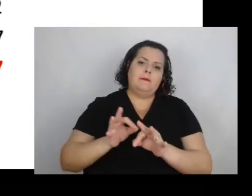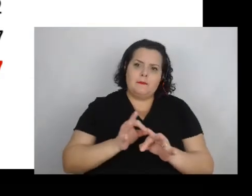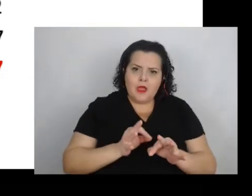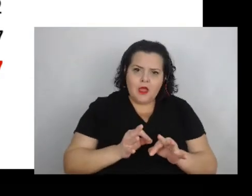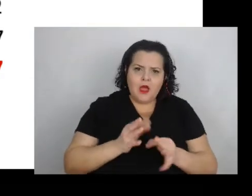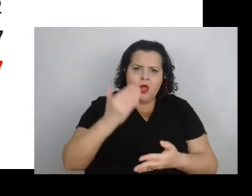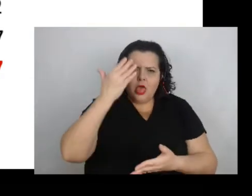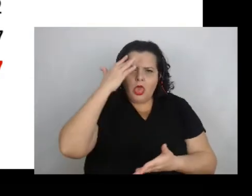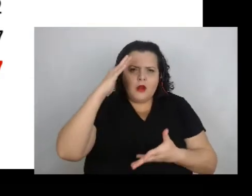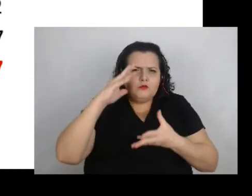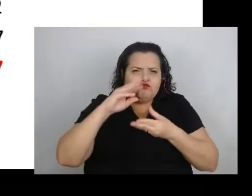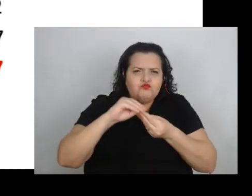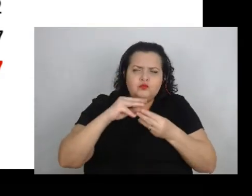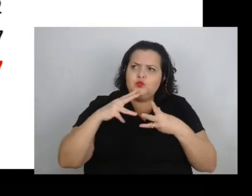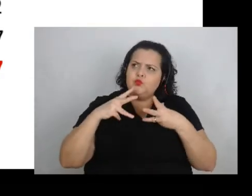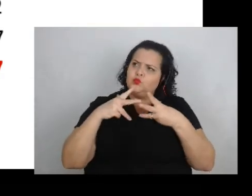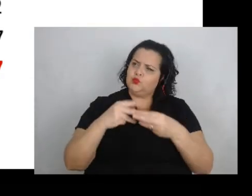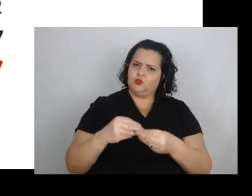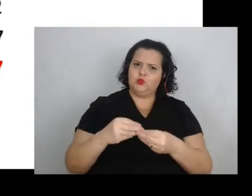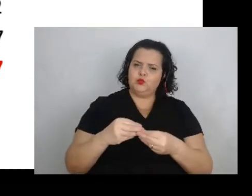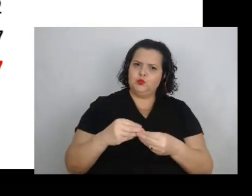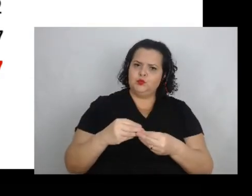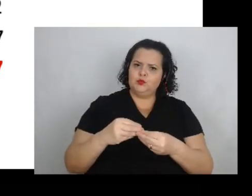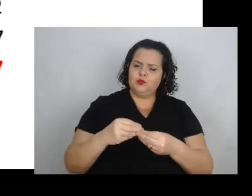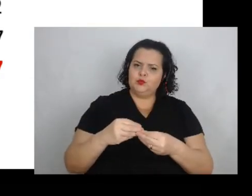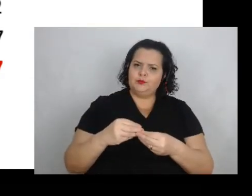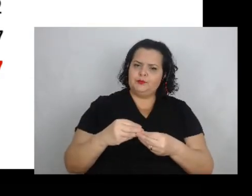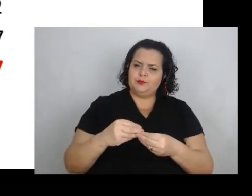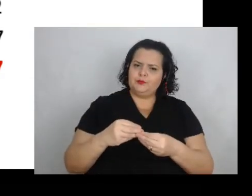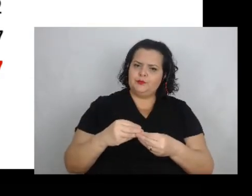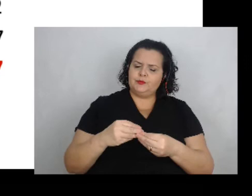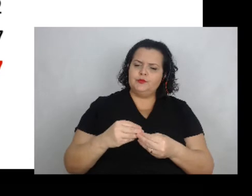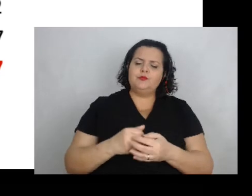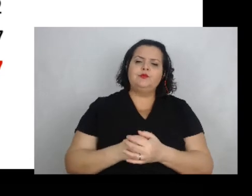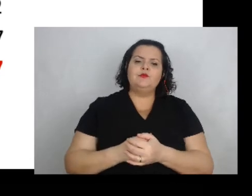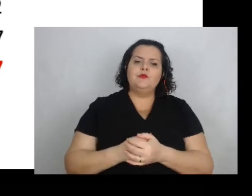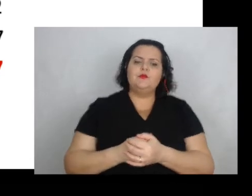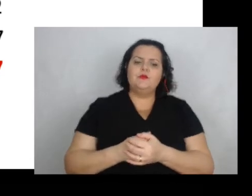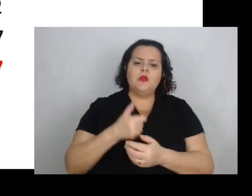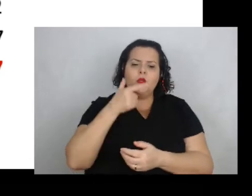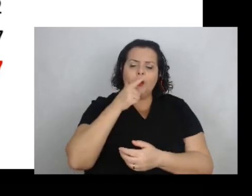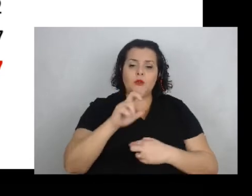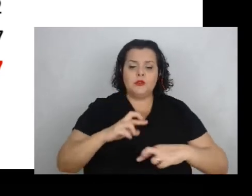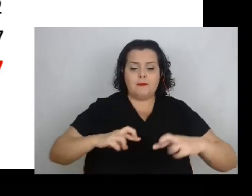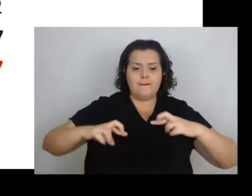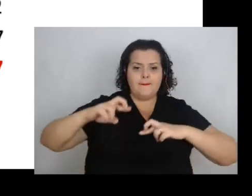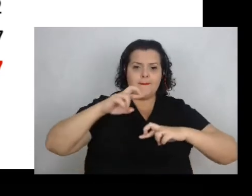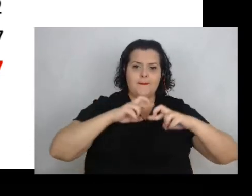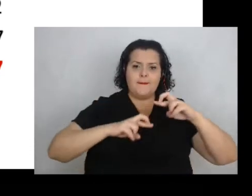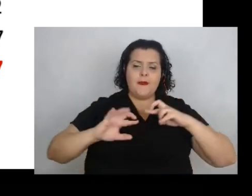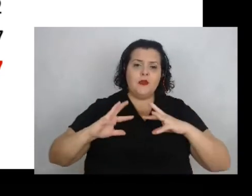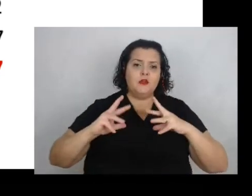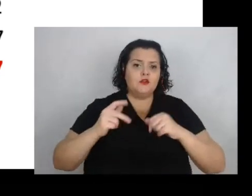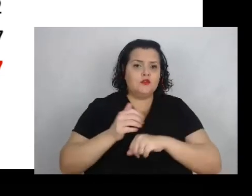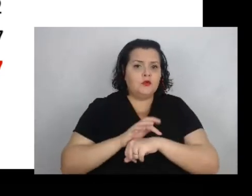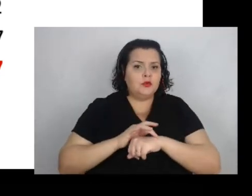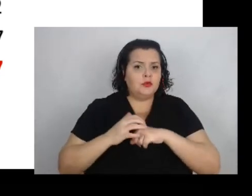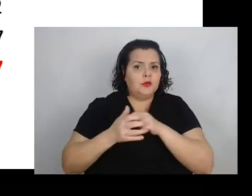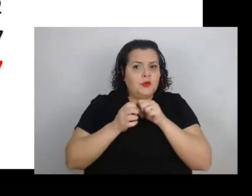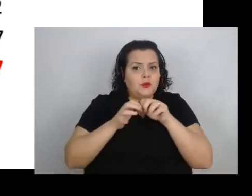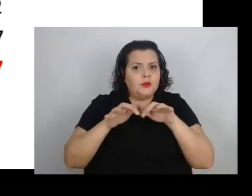acontecendo com o nosso país, por meio de uma análise epidemiológica que seja